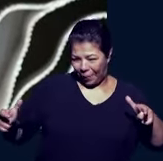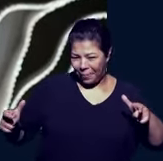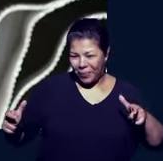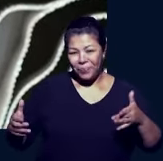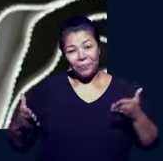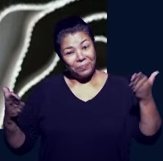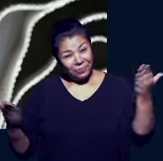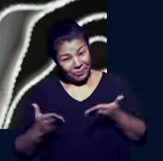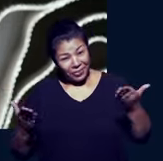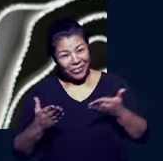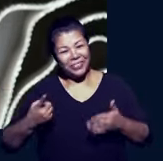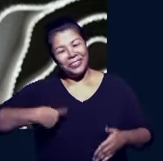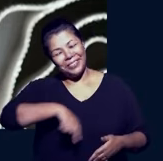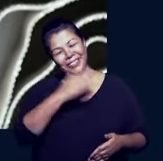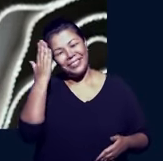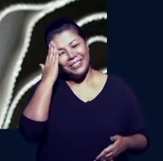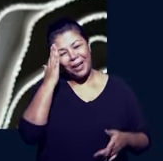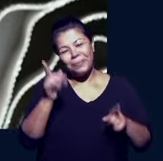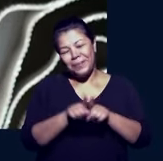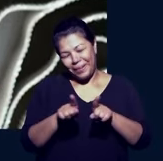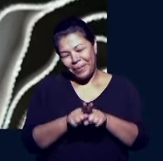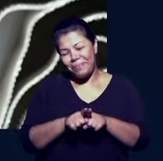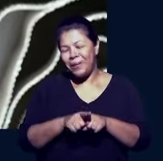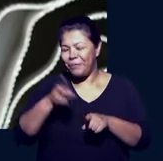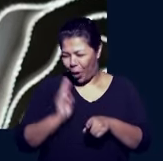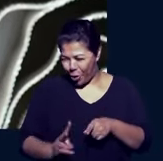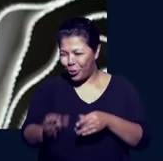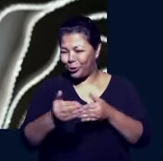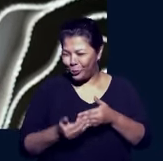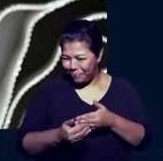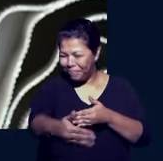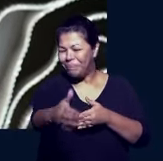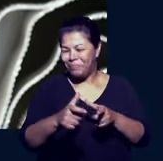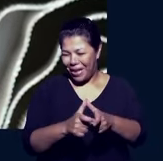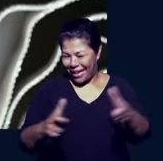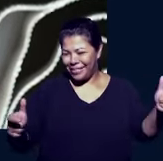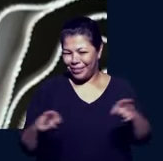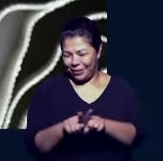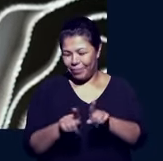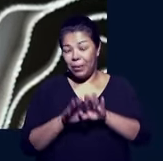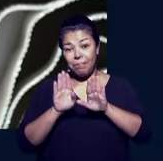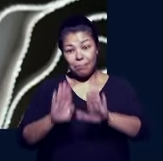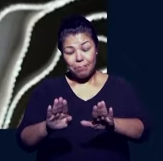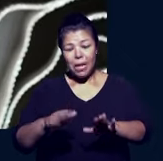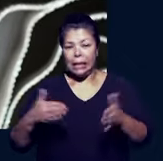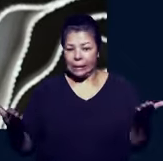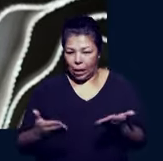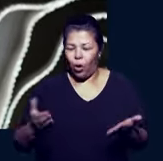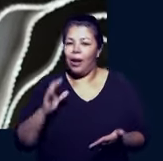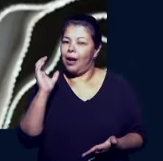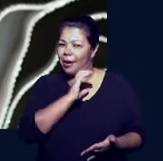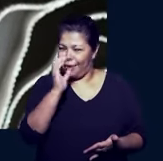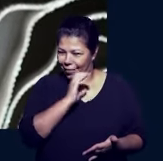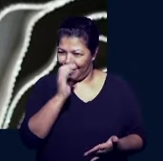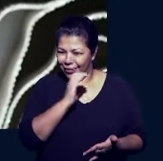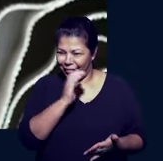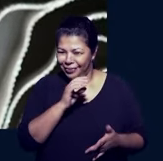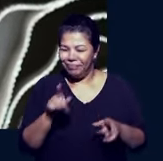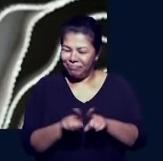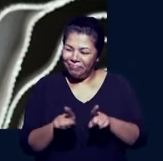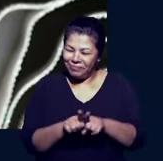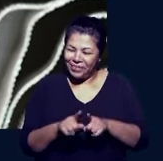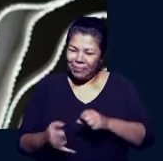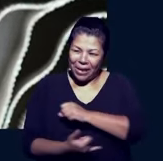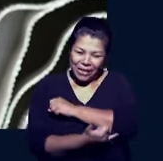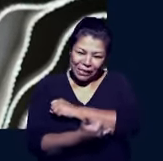vai continuar crescendo e acho que vai mesmo agora ela sempre queceu num passo muito mais acelerado do que a infraestrutura né então a produção ia enchendo a panela ali